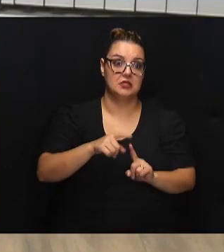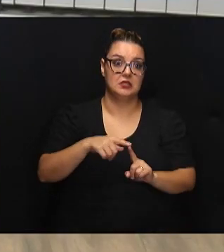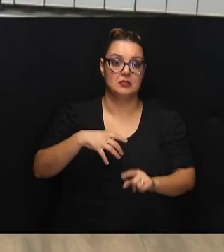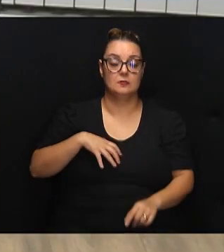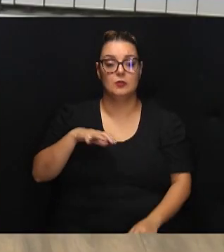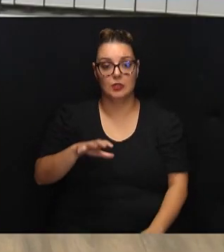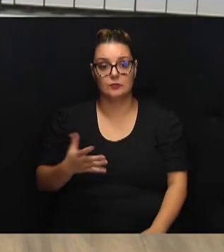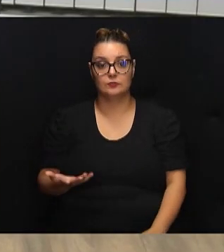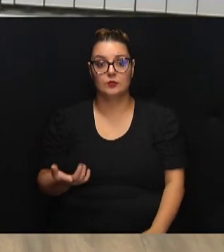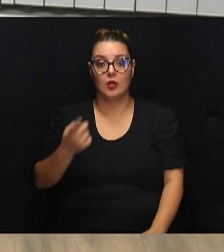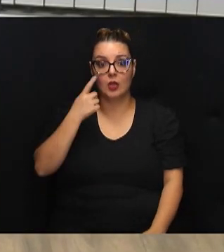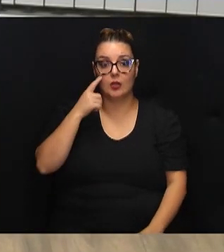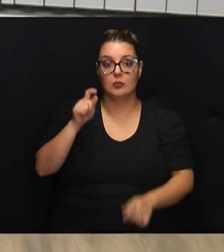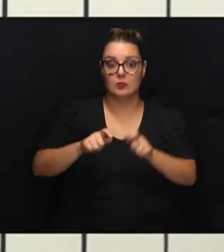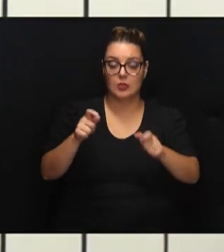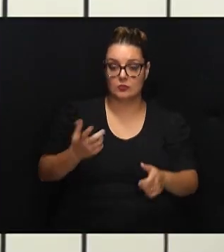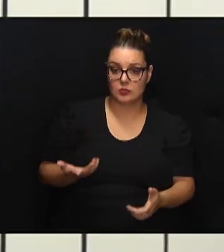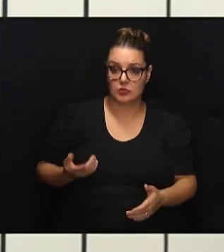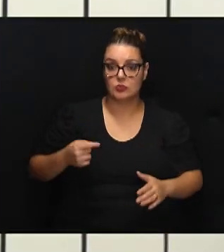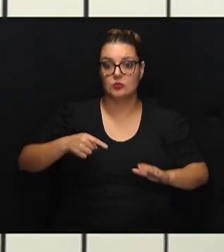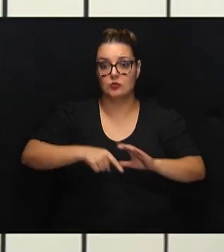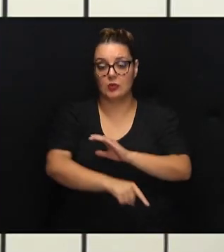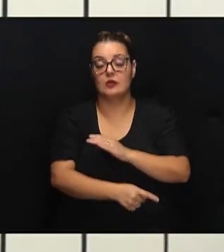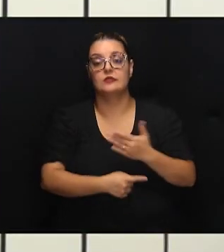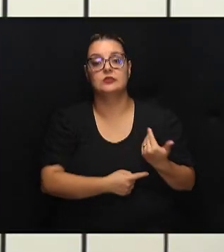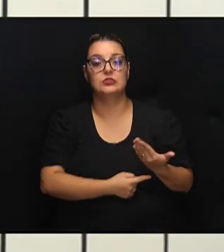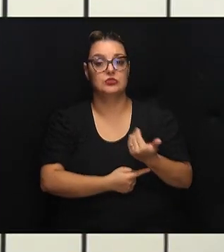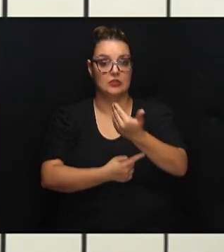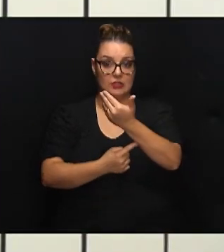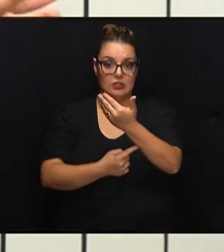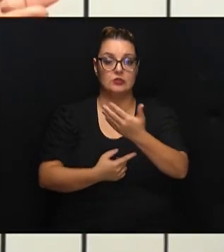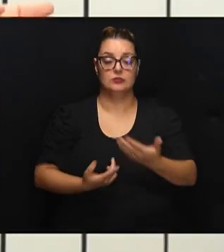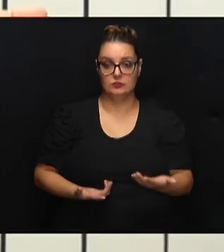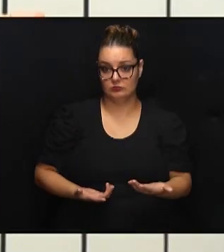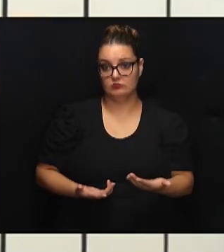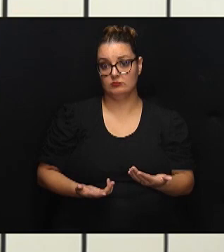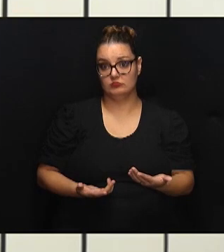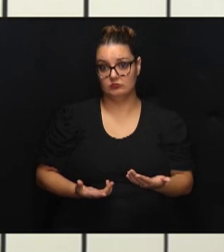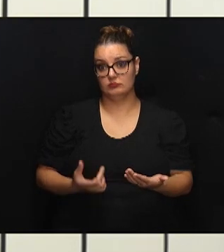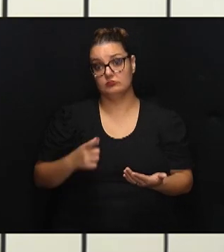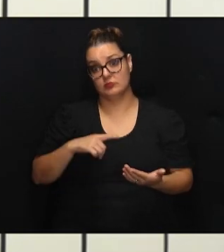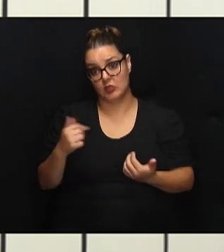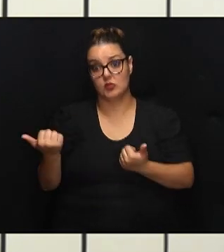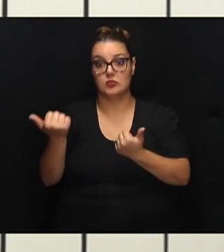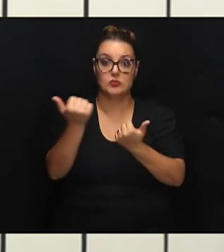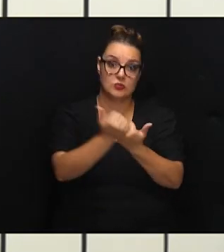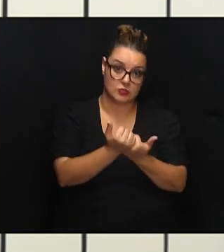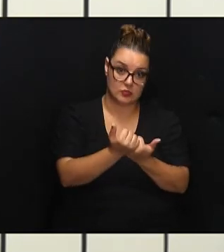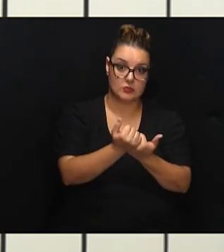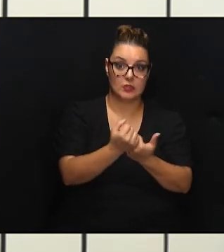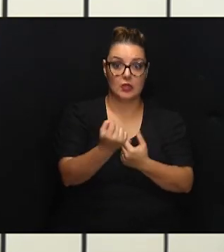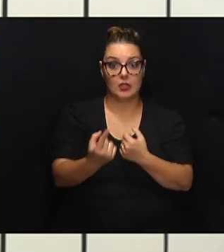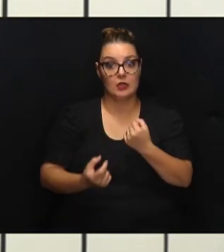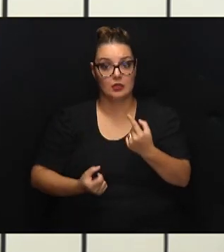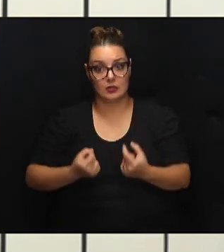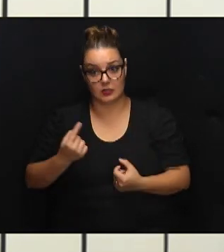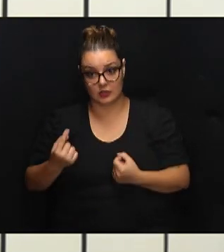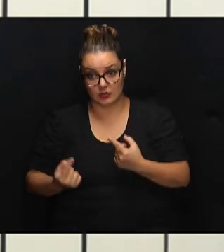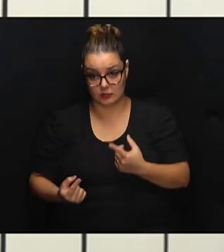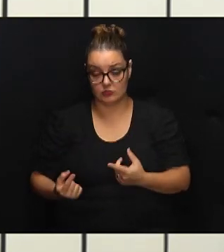situação. Olha, gente, o avanço da tecnologia, né, tem substituído aí determinados